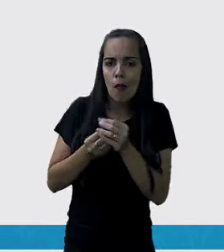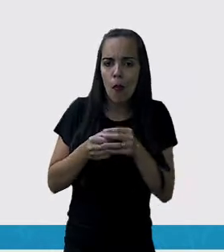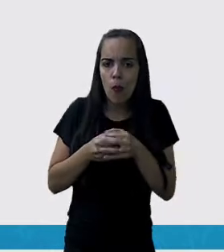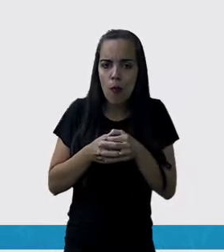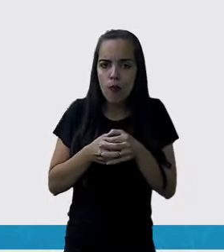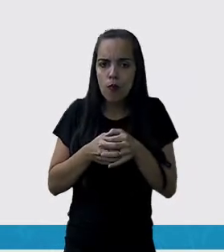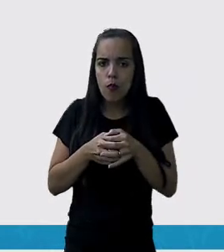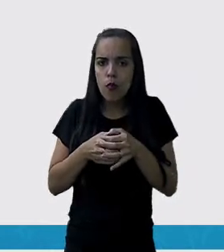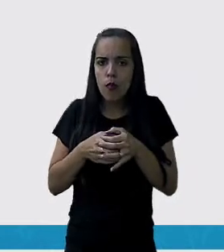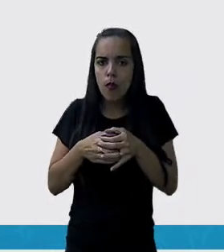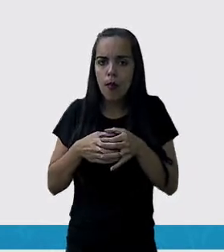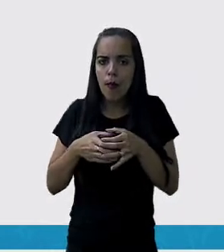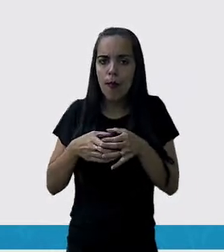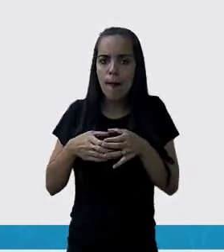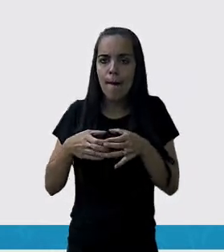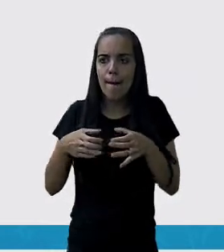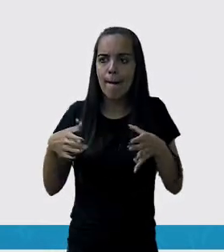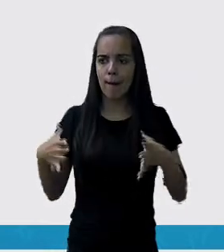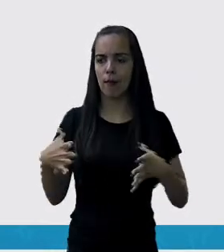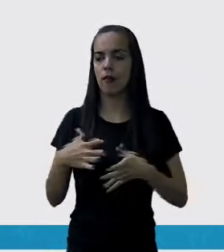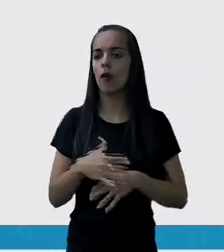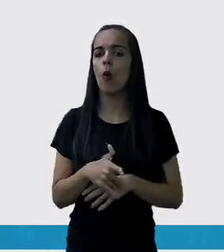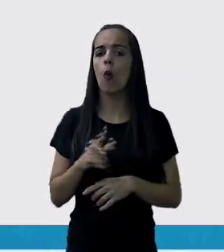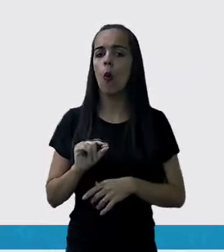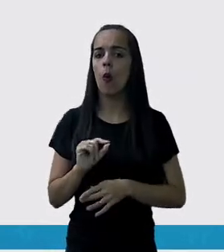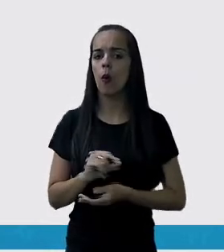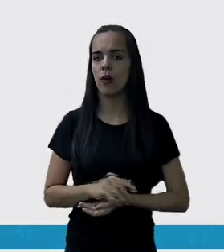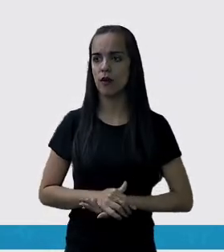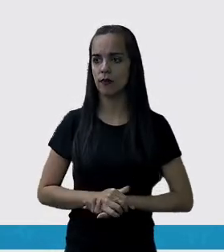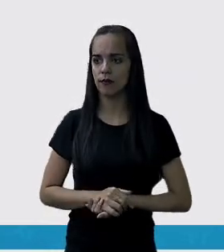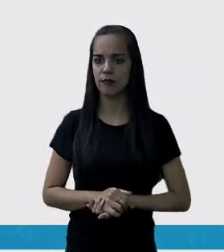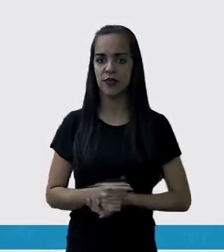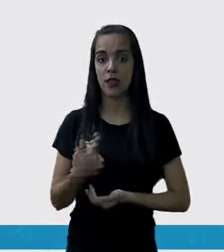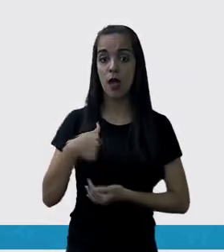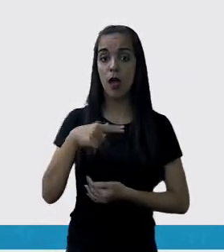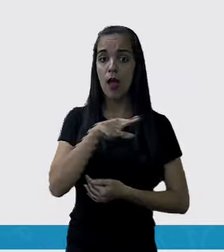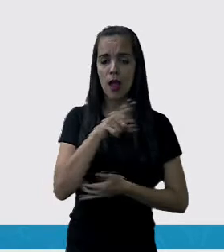Europeia. Vou colocar um A pequenininho aqui que eu esqueci, né?